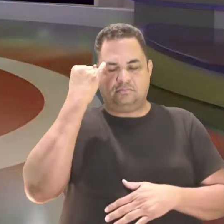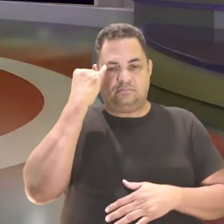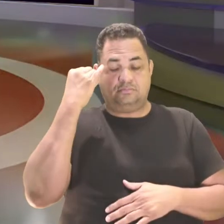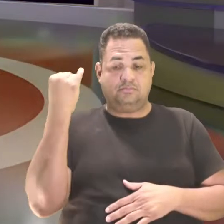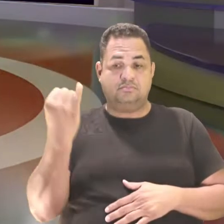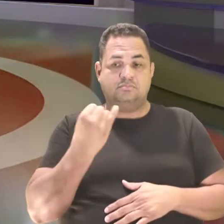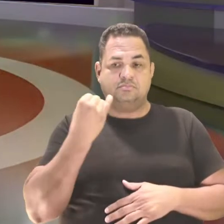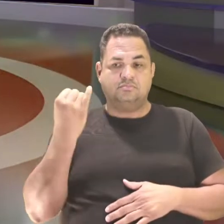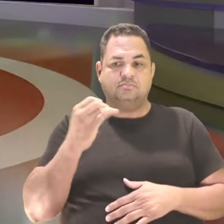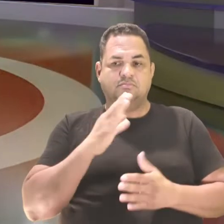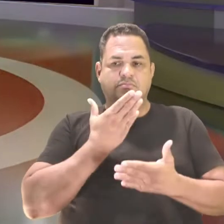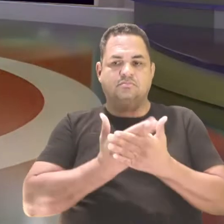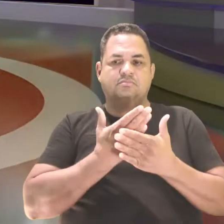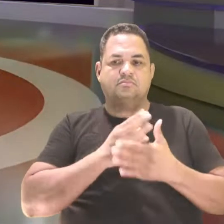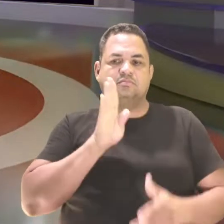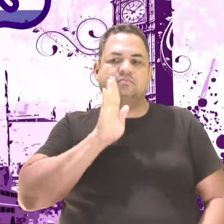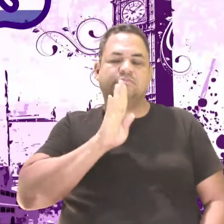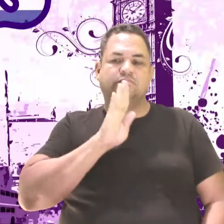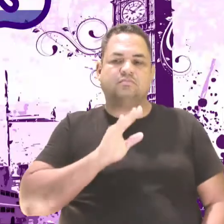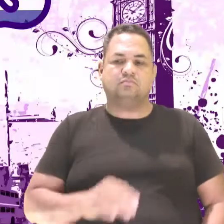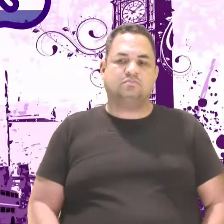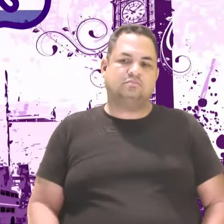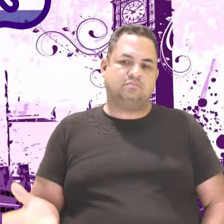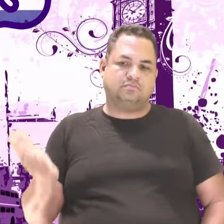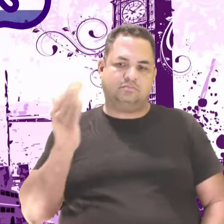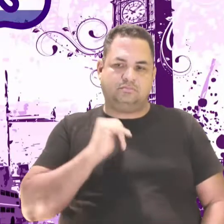bem bacana. Vamos lá, let's go?